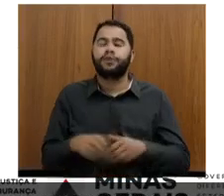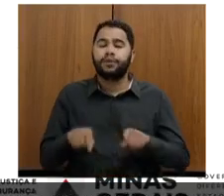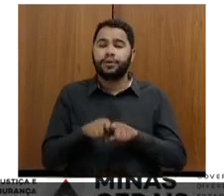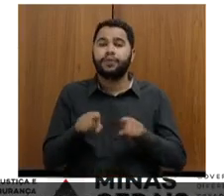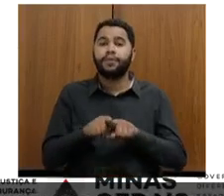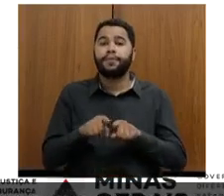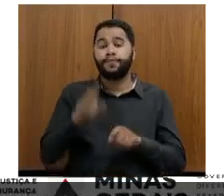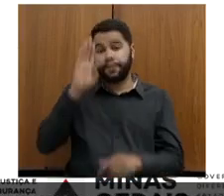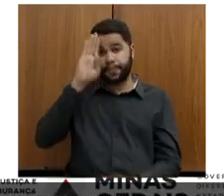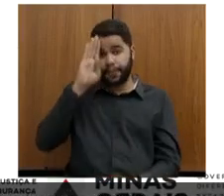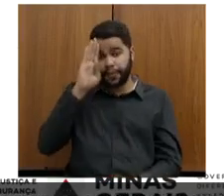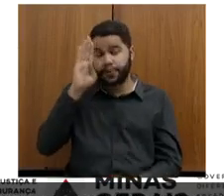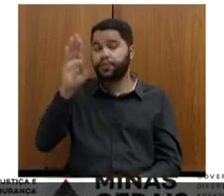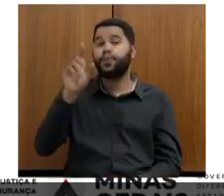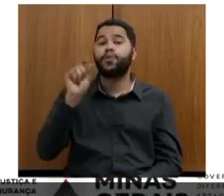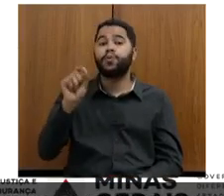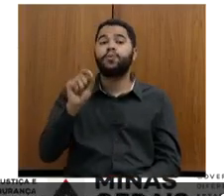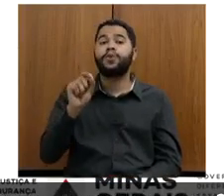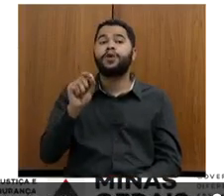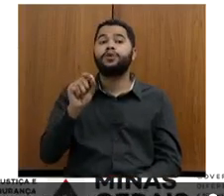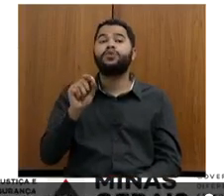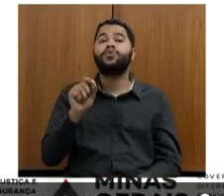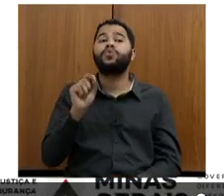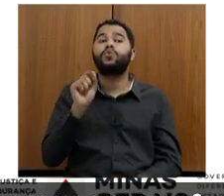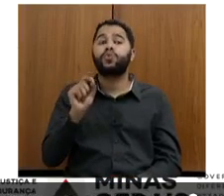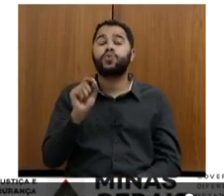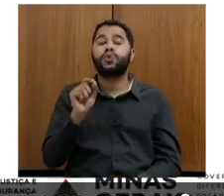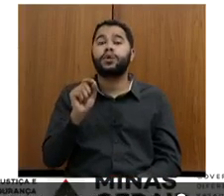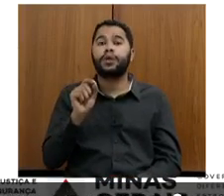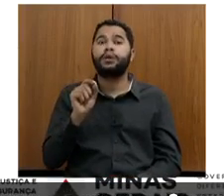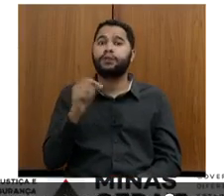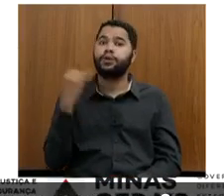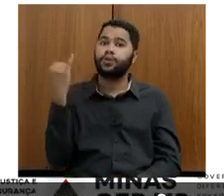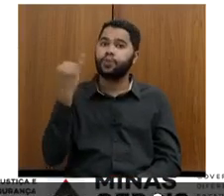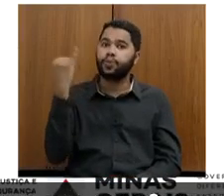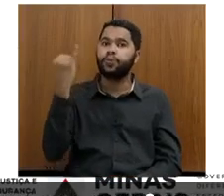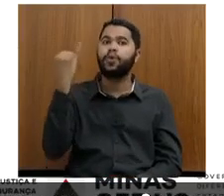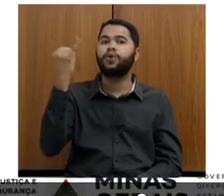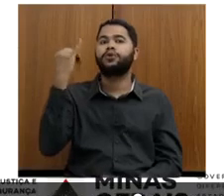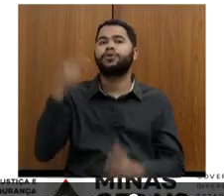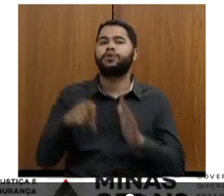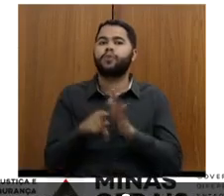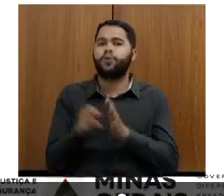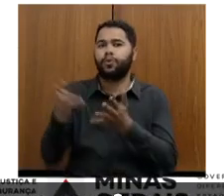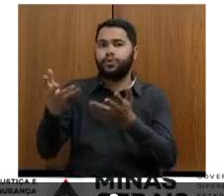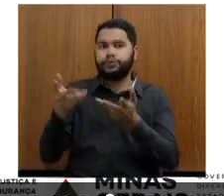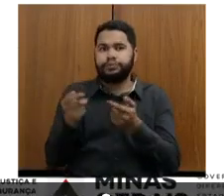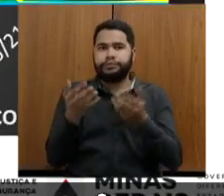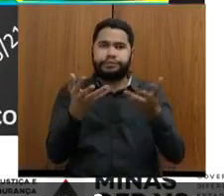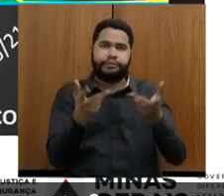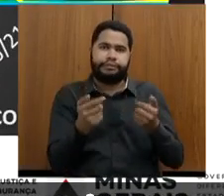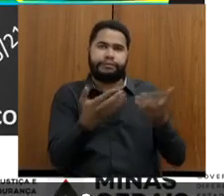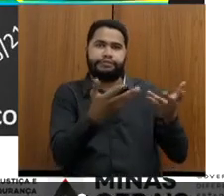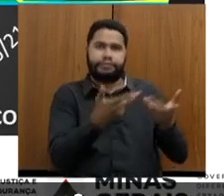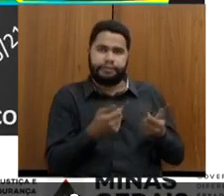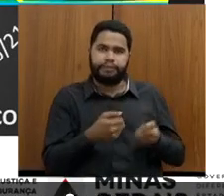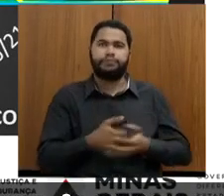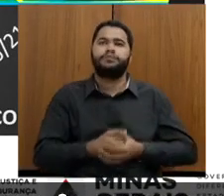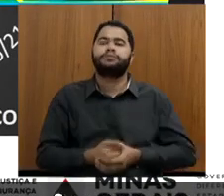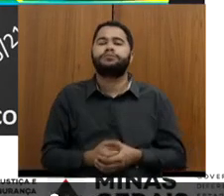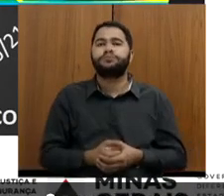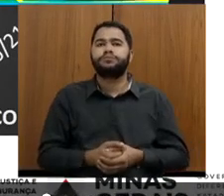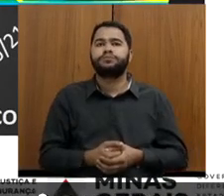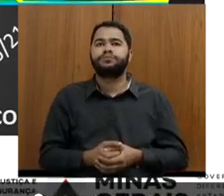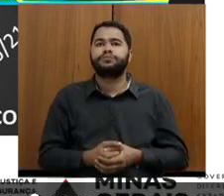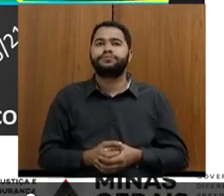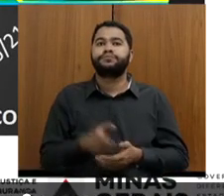Minas principalmente com o número bastante importante em termos de atendimento pode passar e